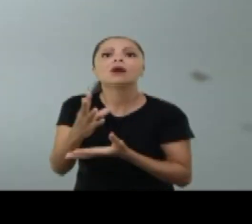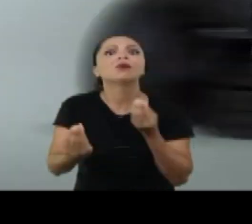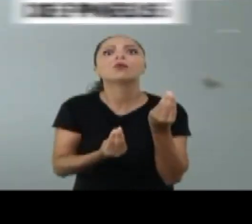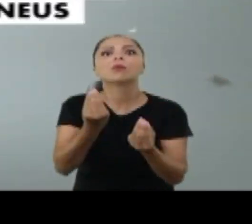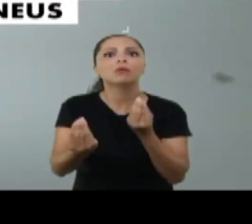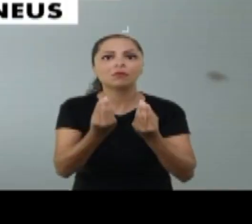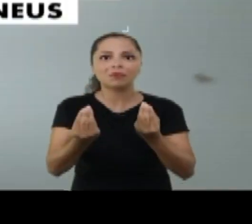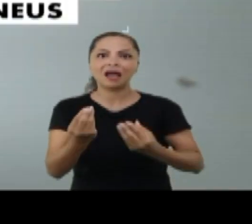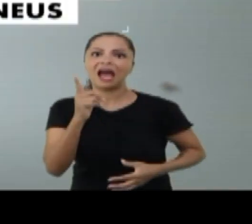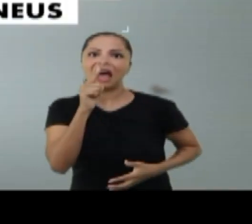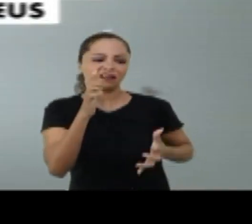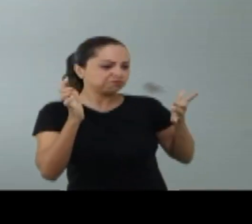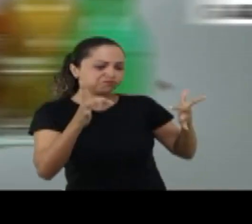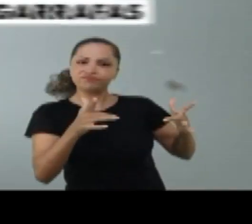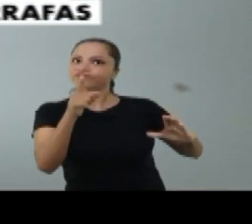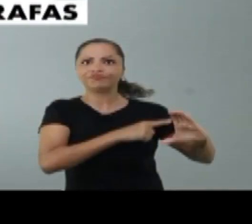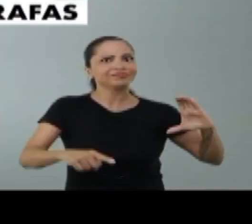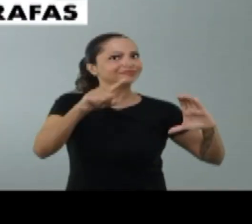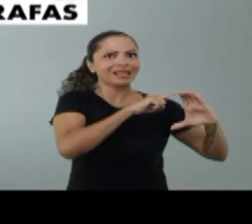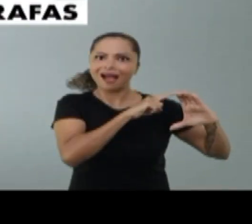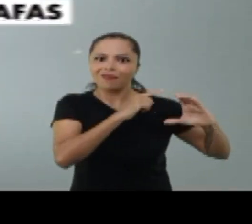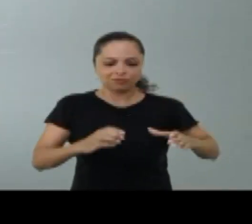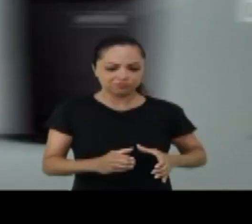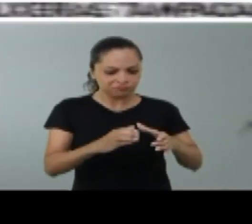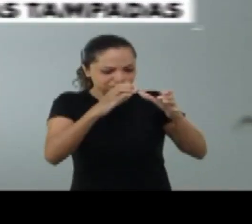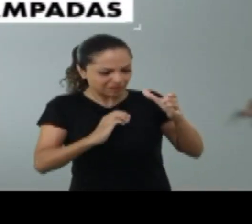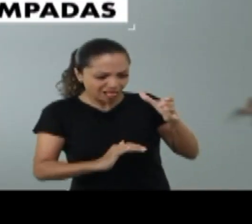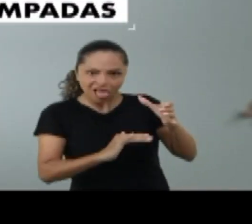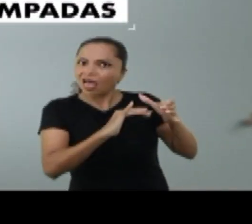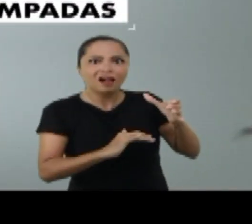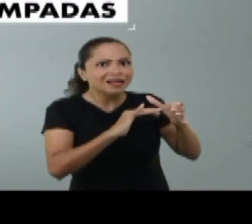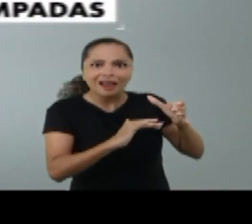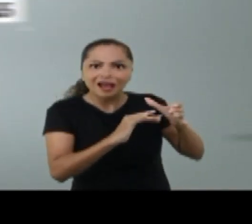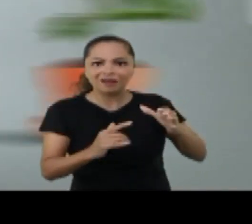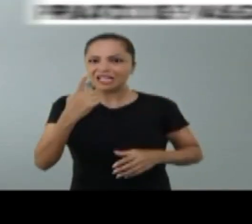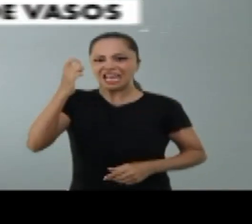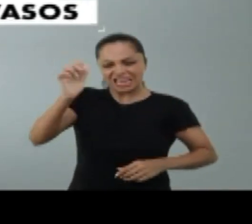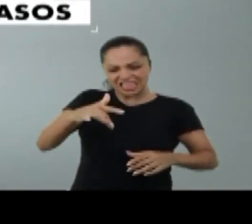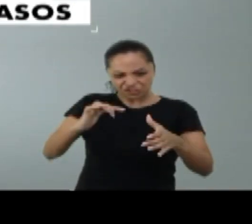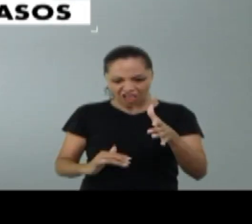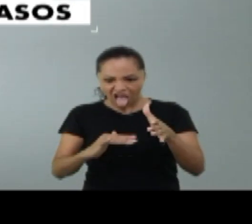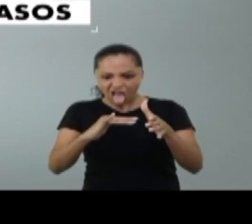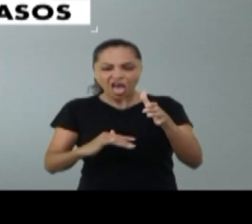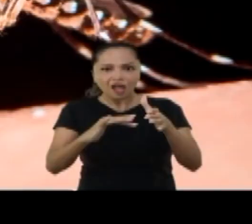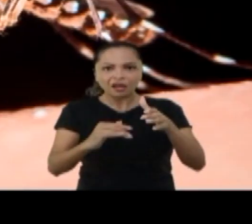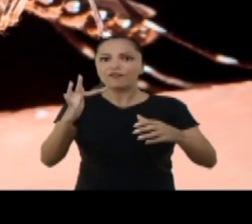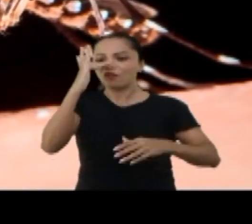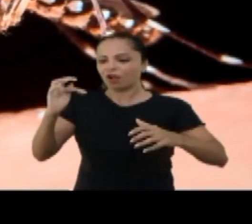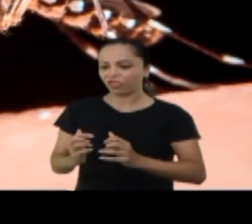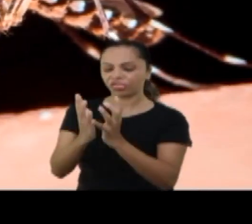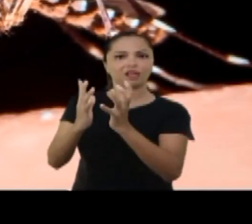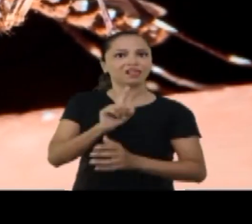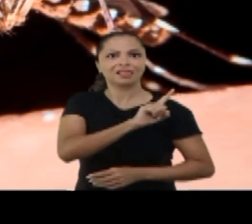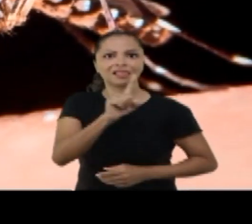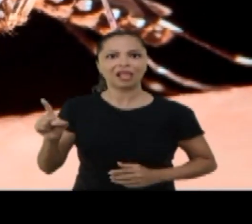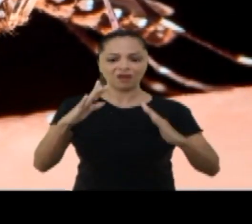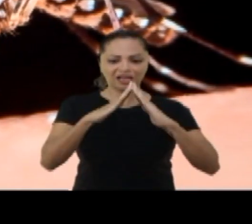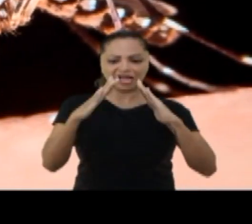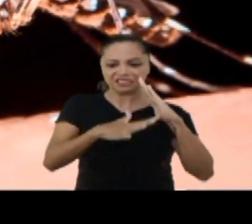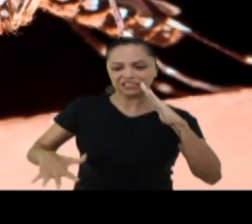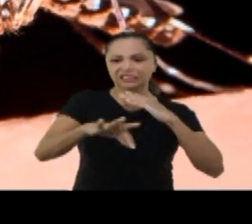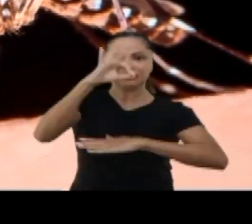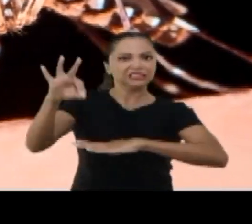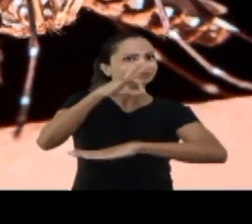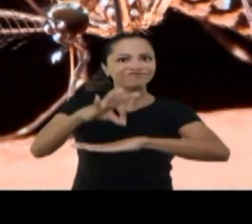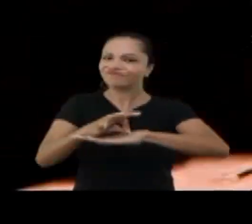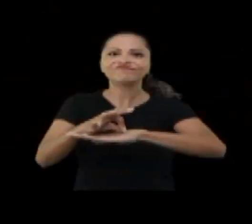perigo, elimine a água parada de pneus, garrafas, lixeiras e pratos de vasos. Não crie seu maior